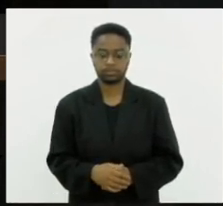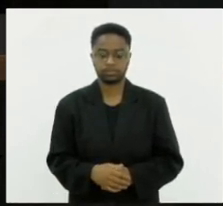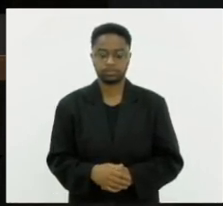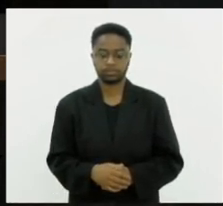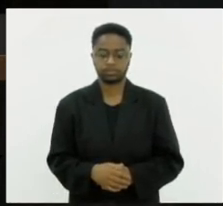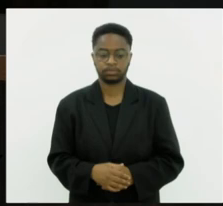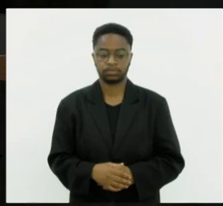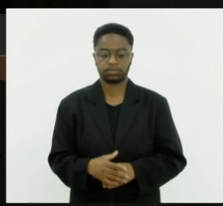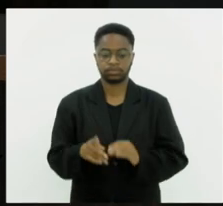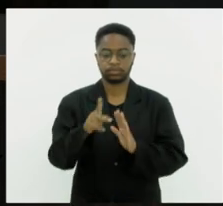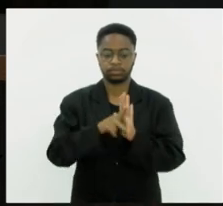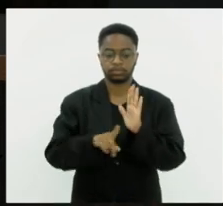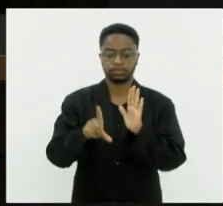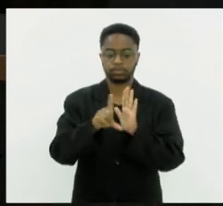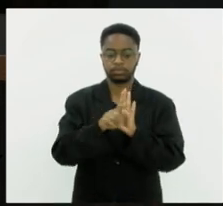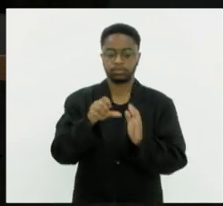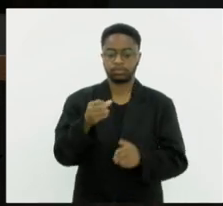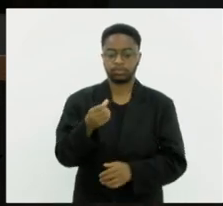Projeto de lei